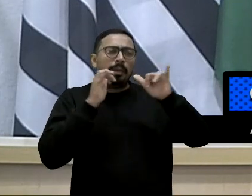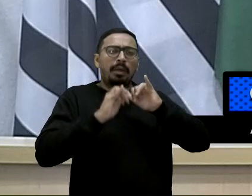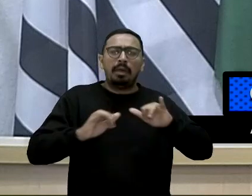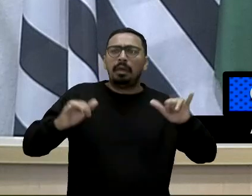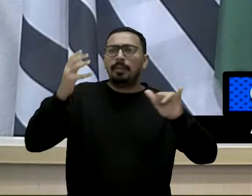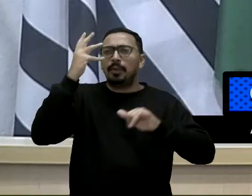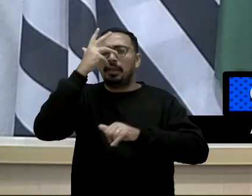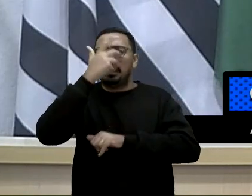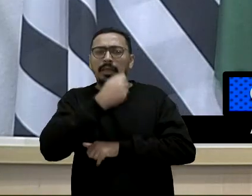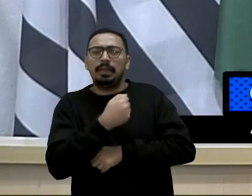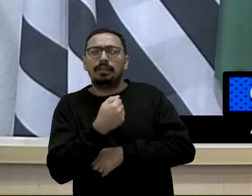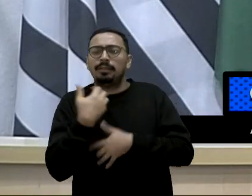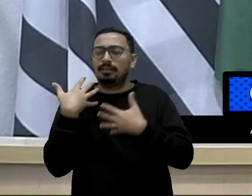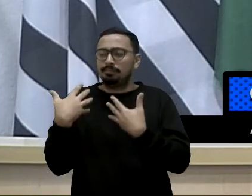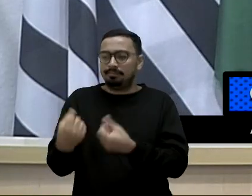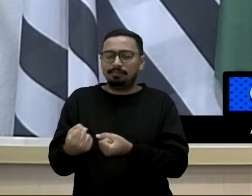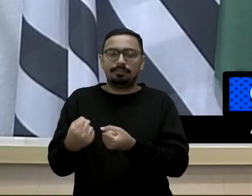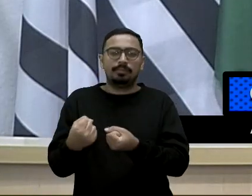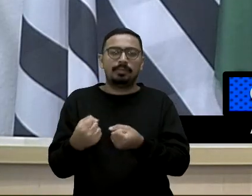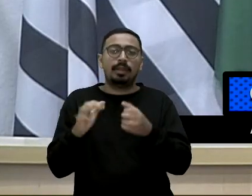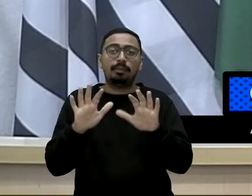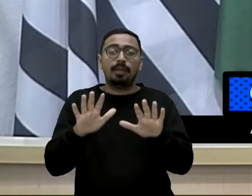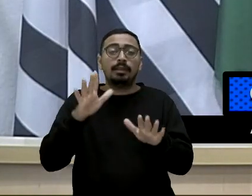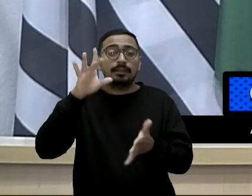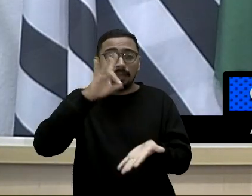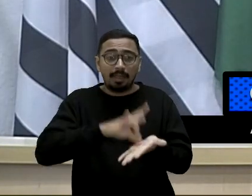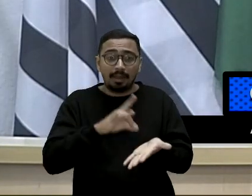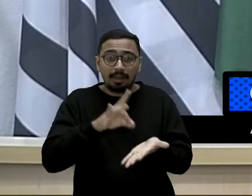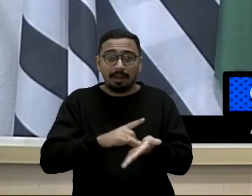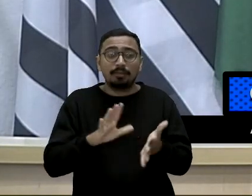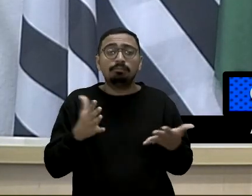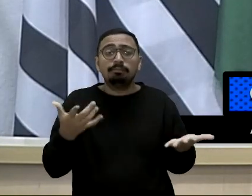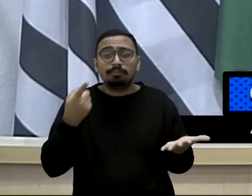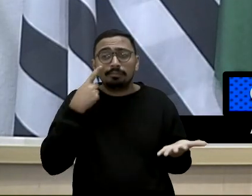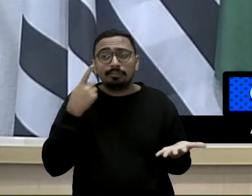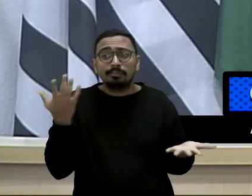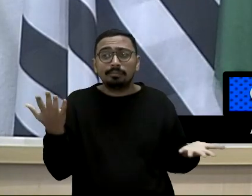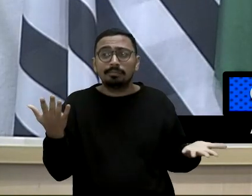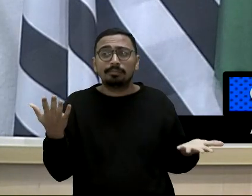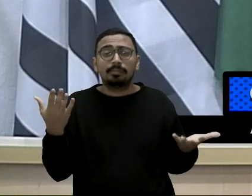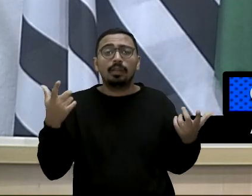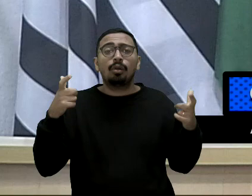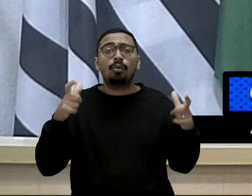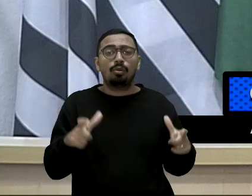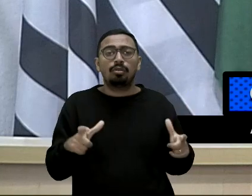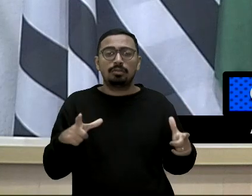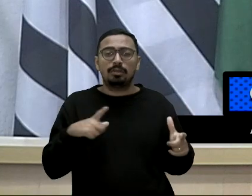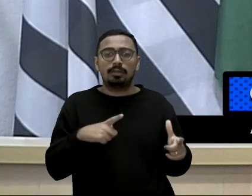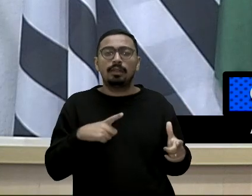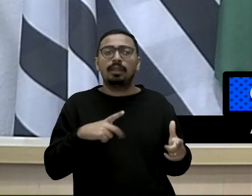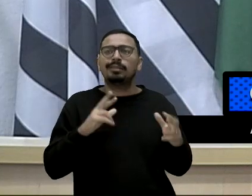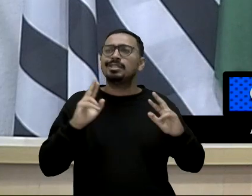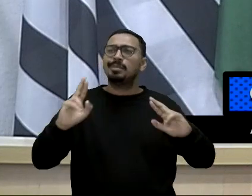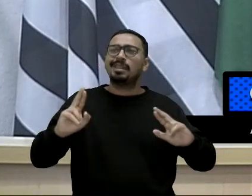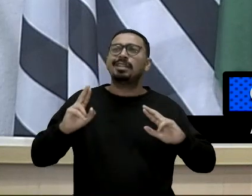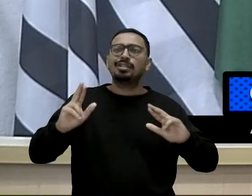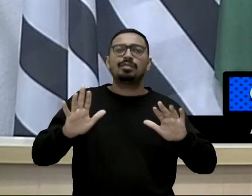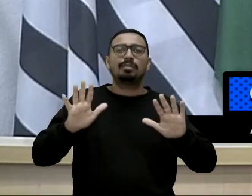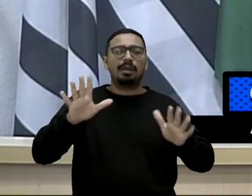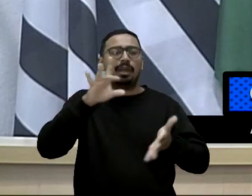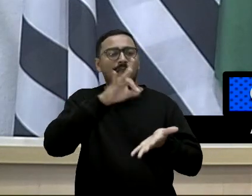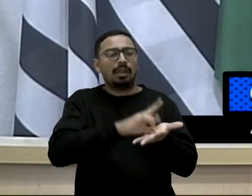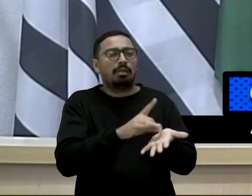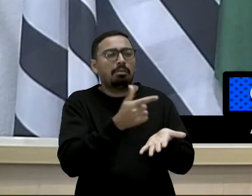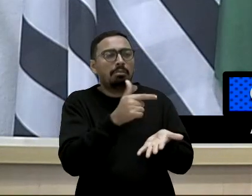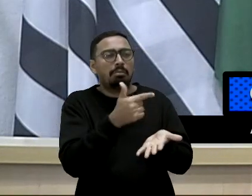bonito, a propaganda aceita, né? Mas e a realidade? Né? A gente vai criar uma expectativa e a realidade vai ficar